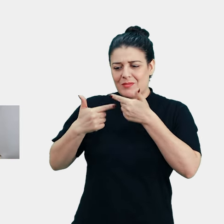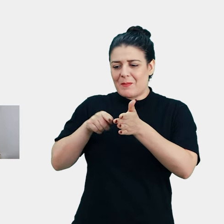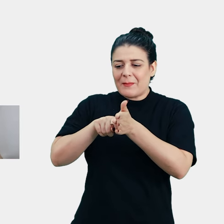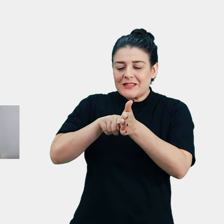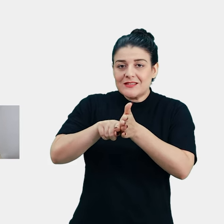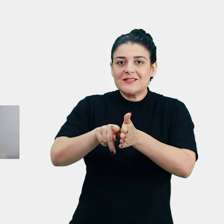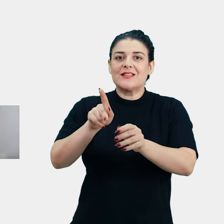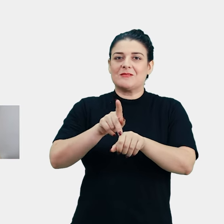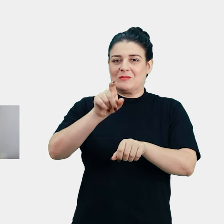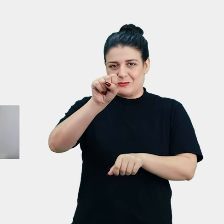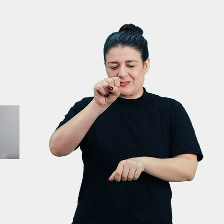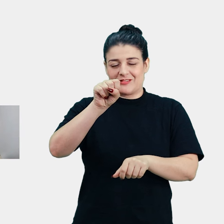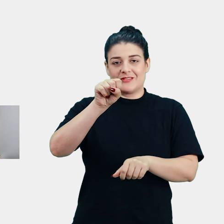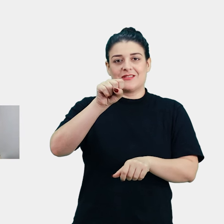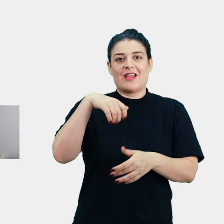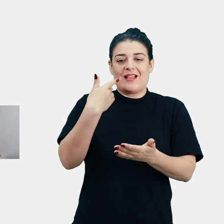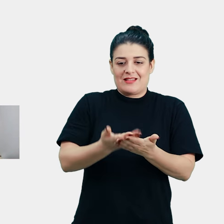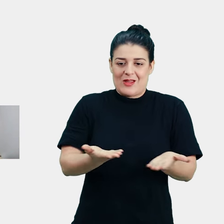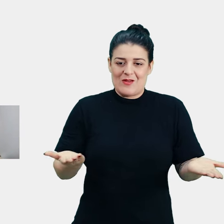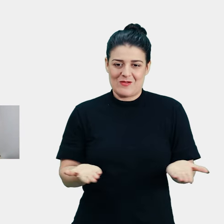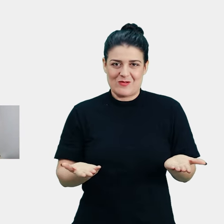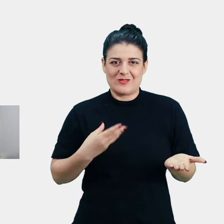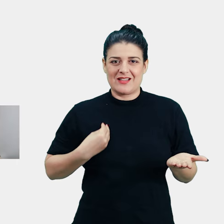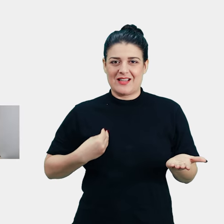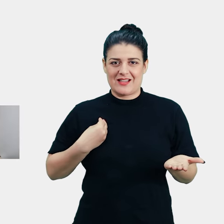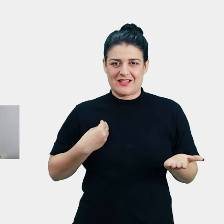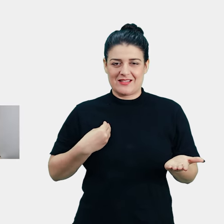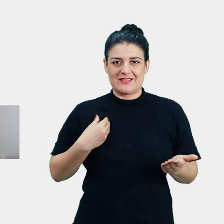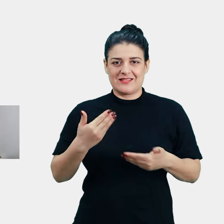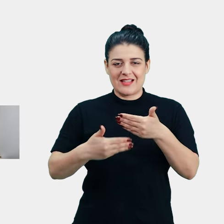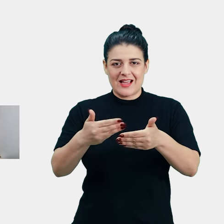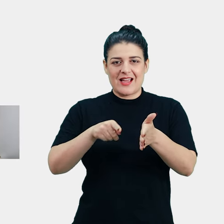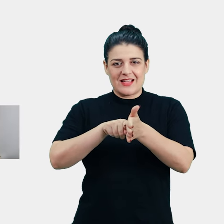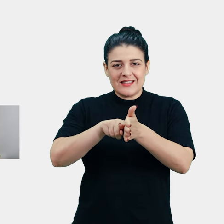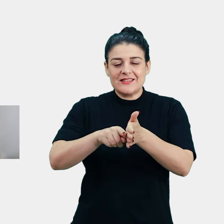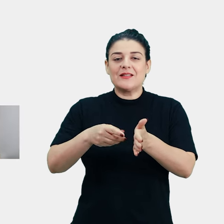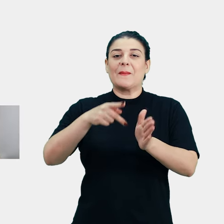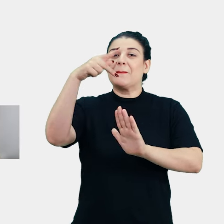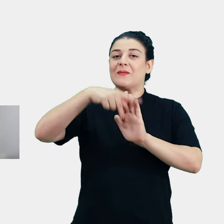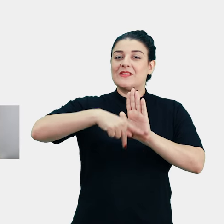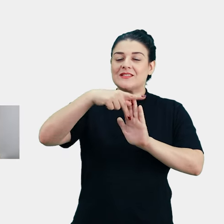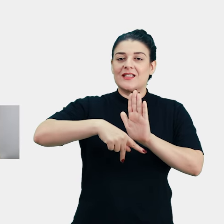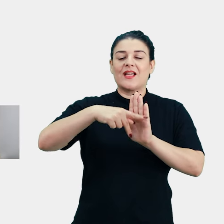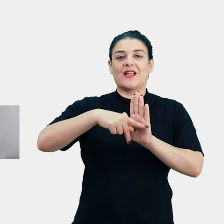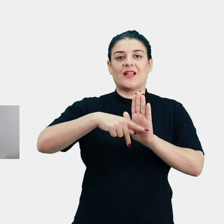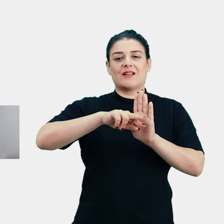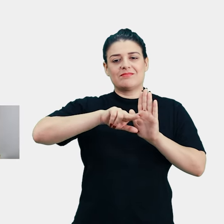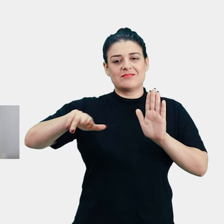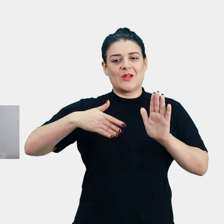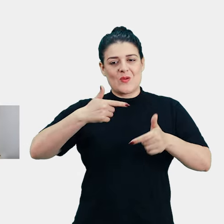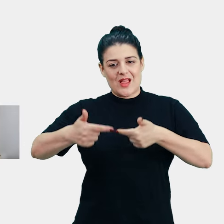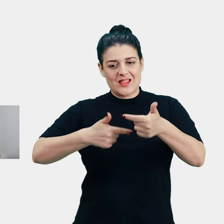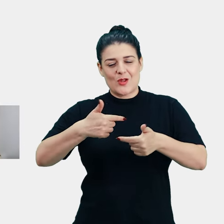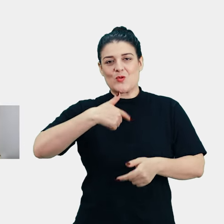minha pós-graduação, hoje, né, atualmente na minha jornada científica, projetos quais eu atuo, né,